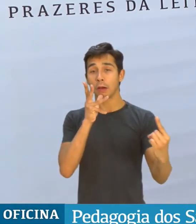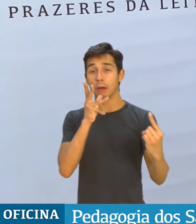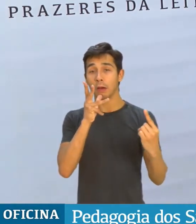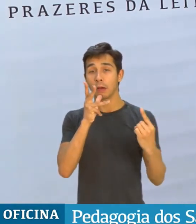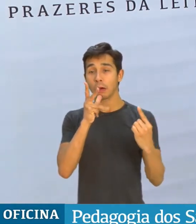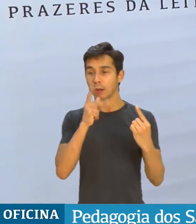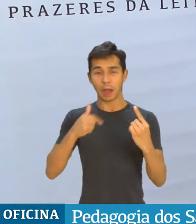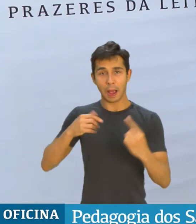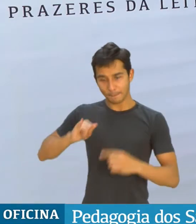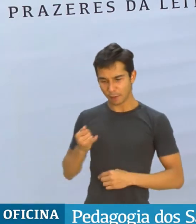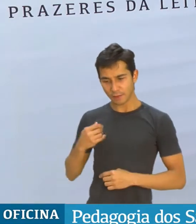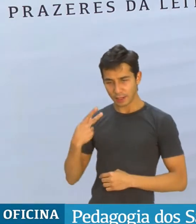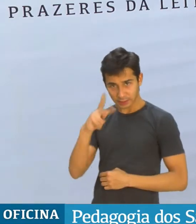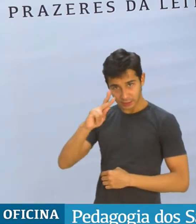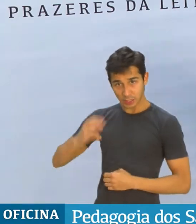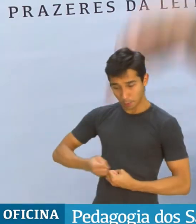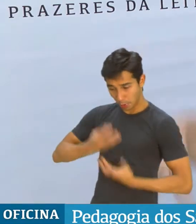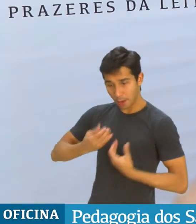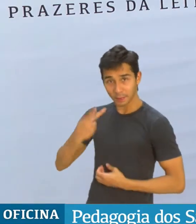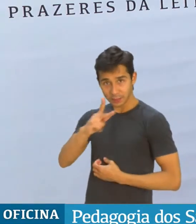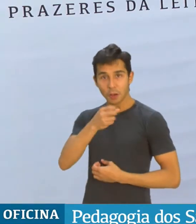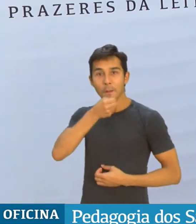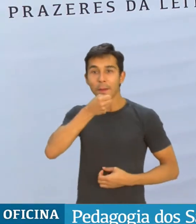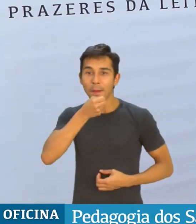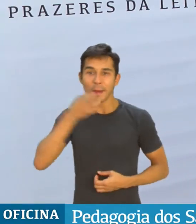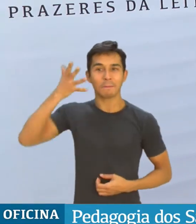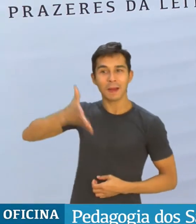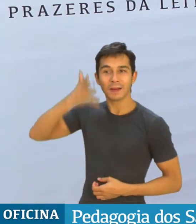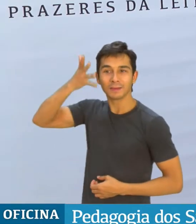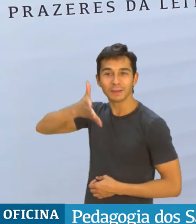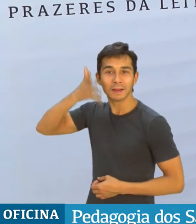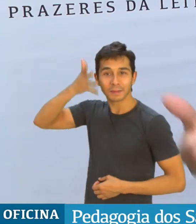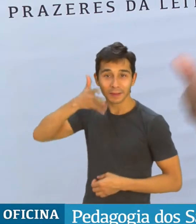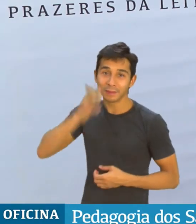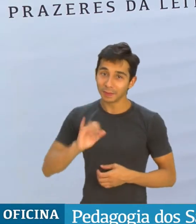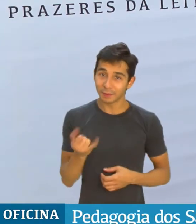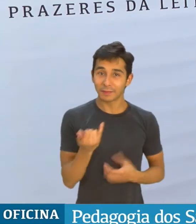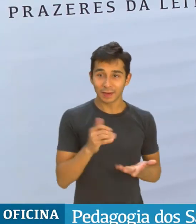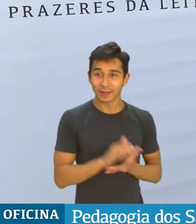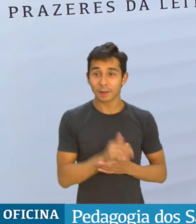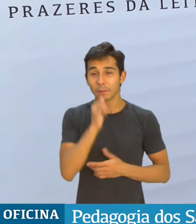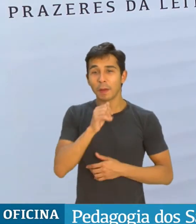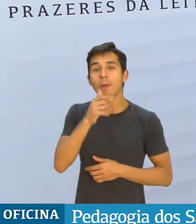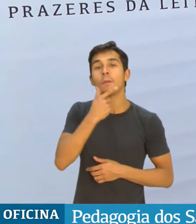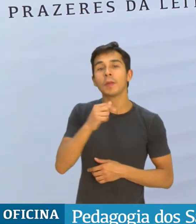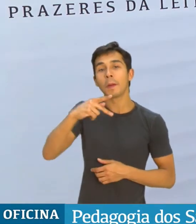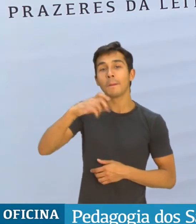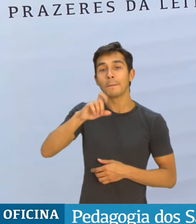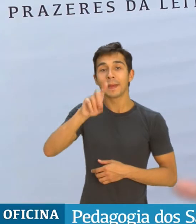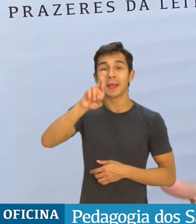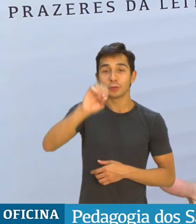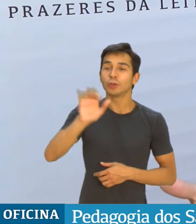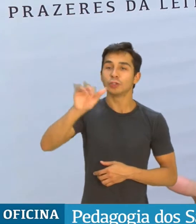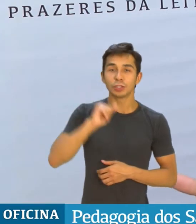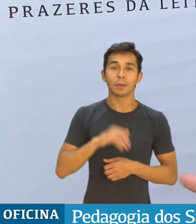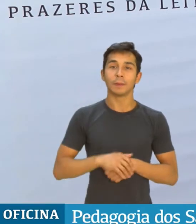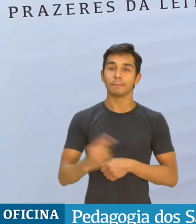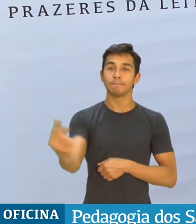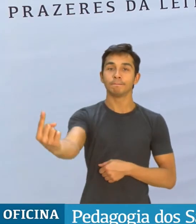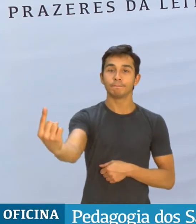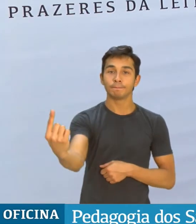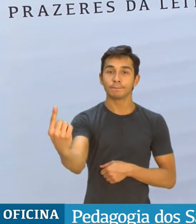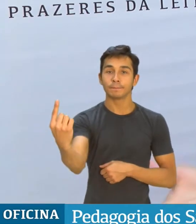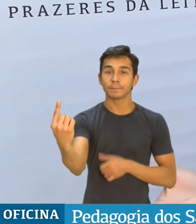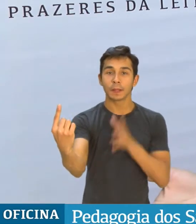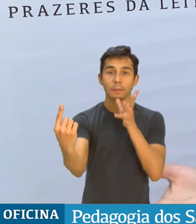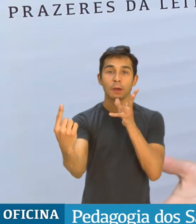chamou o Pedro tá lá depois de 10, 15 meses. E o Pedro, ele está vindo, ele vai restar, mas o que você vai fazer até o Pedro chegar?